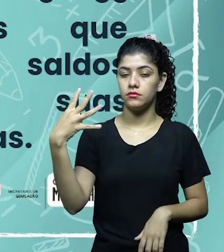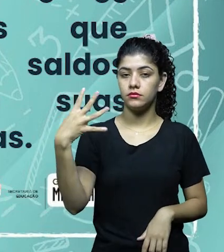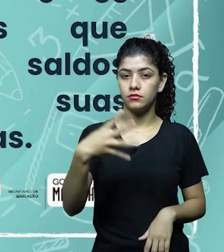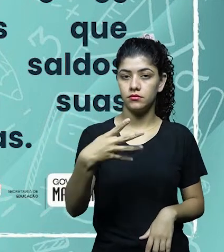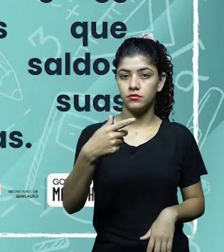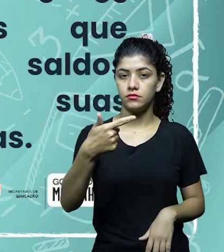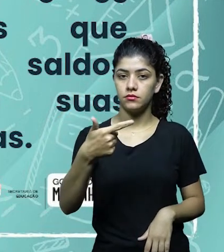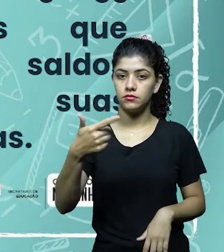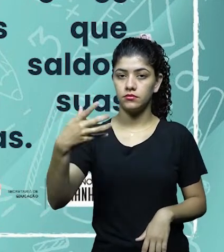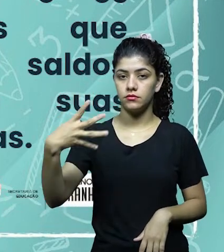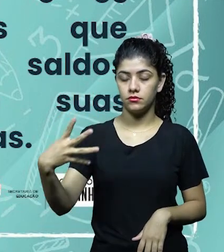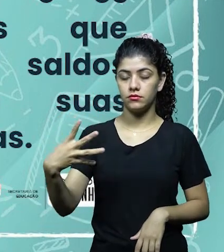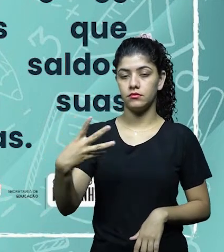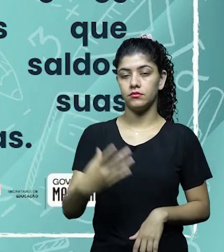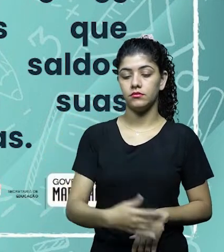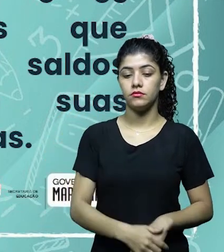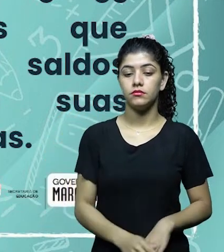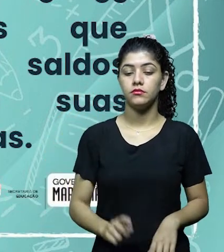ficou em R$